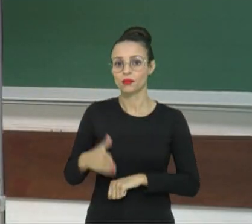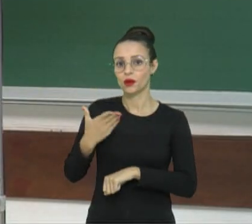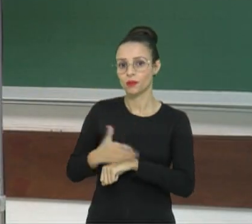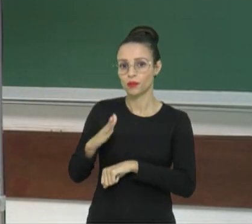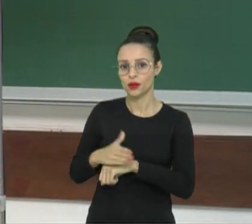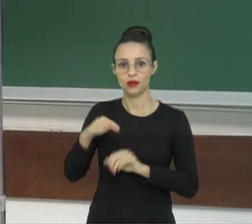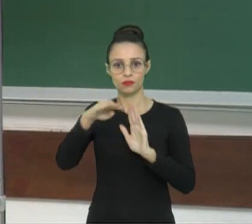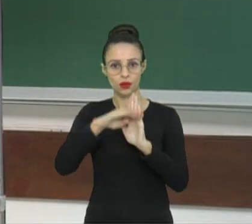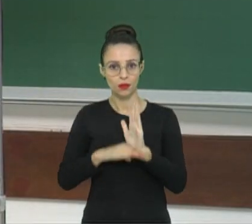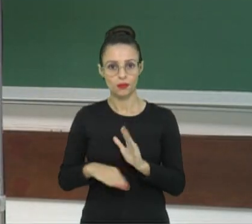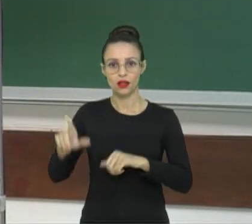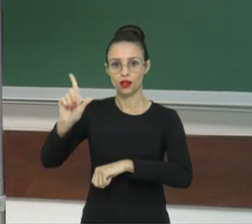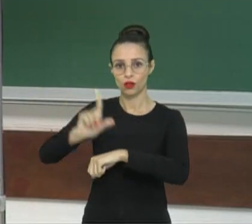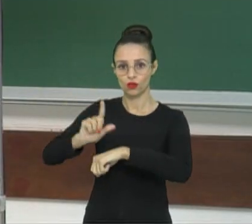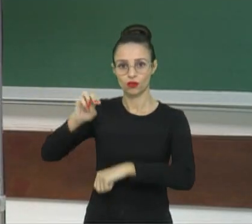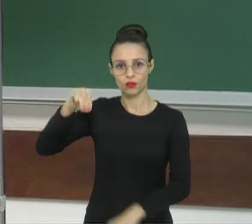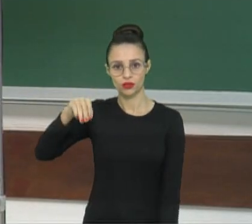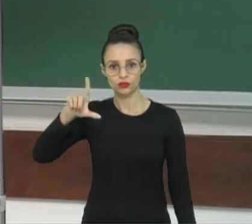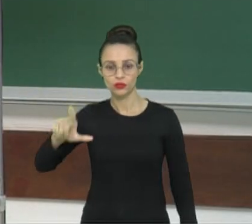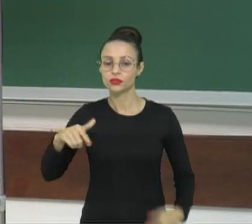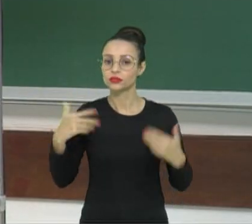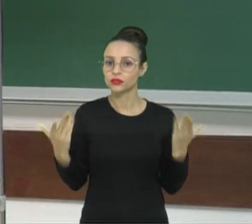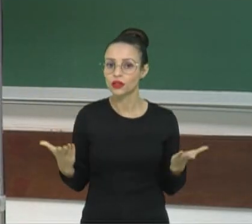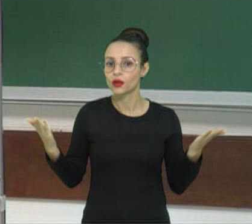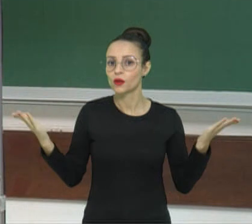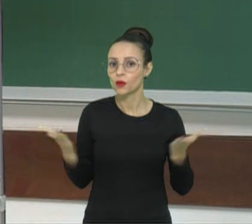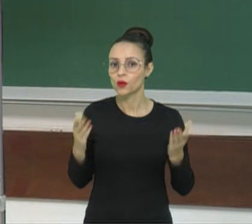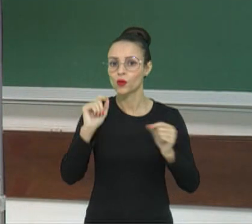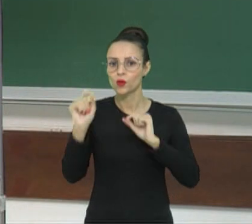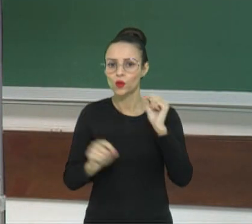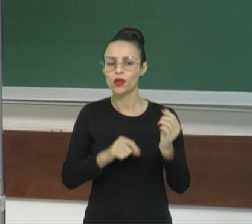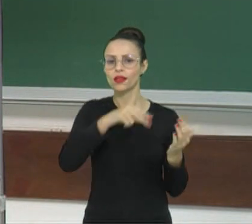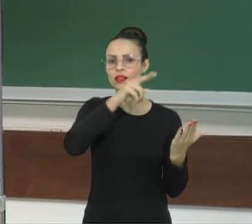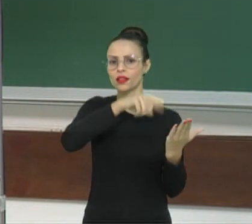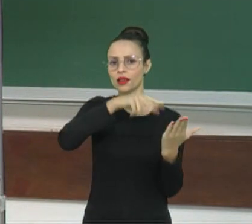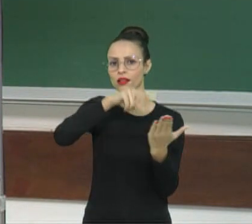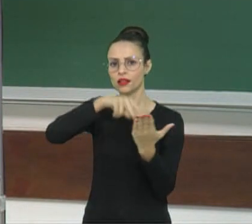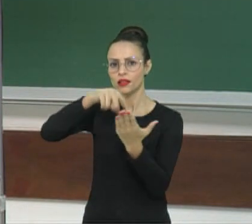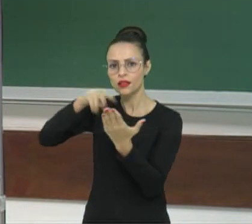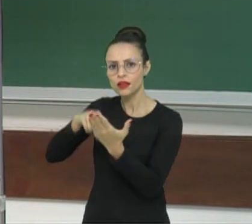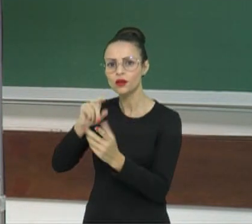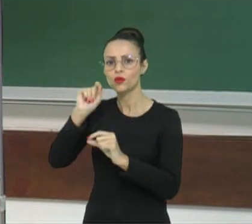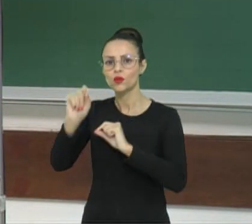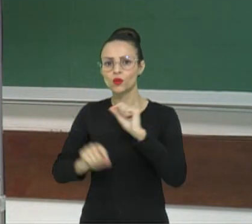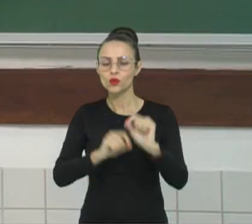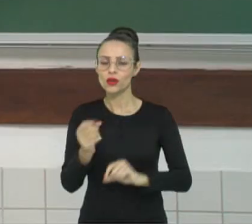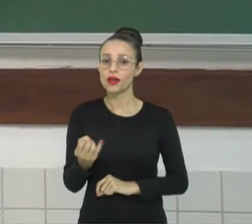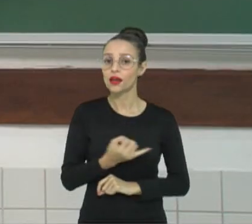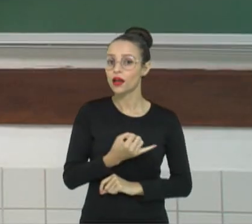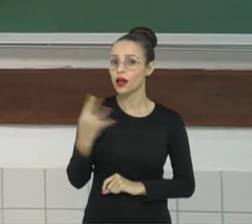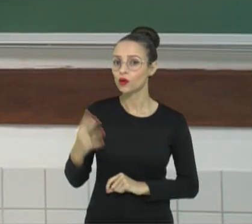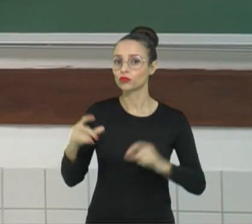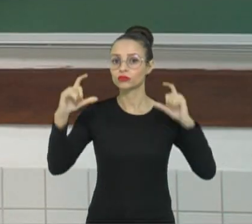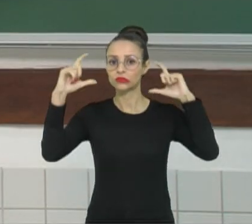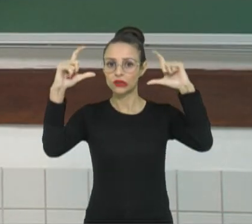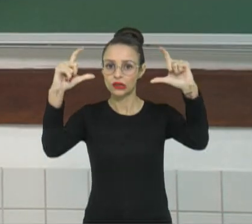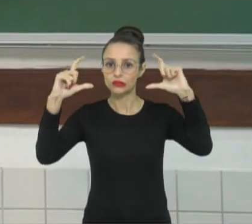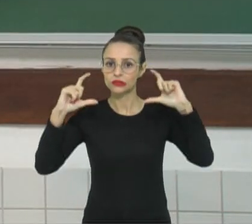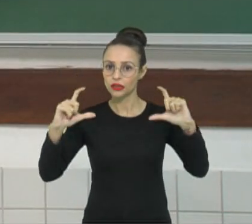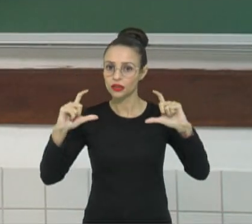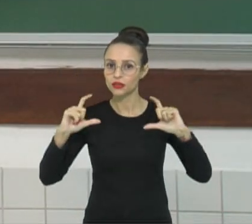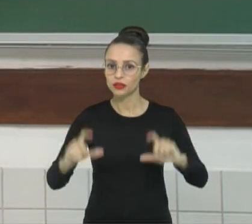trainee do Magazine Luiza. Então, hoje a gente vai alimentar, fazer a leitura, então, de alguns fragmentos